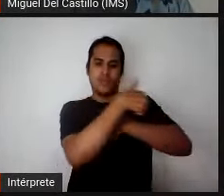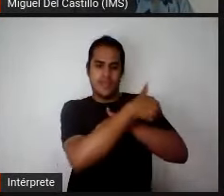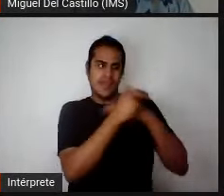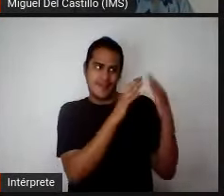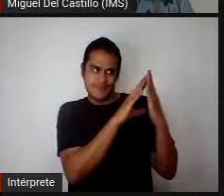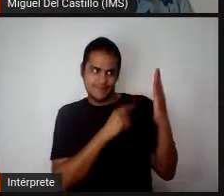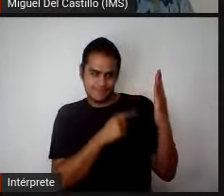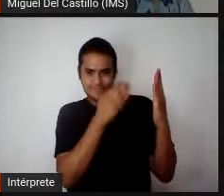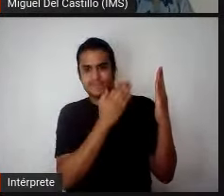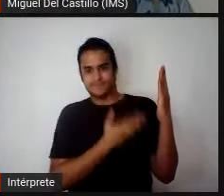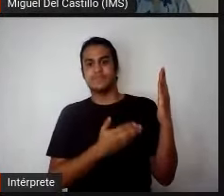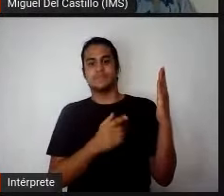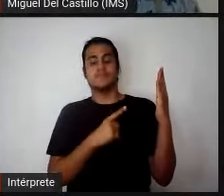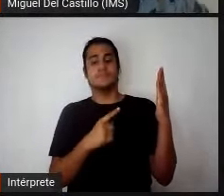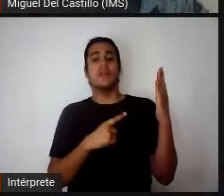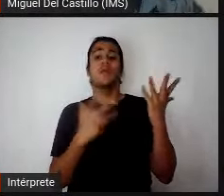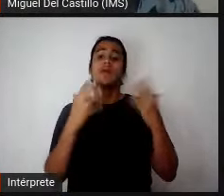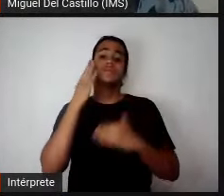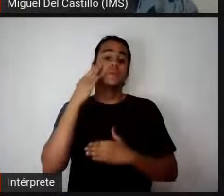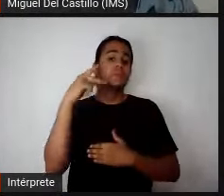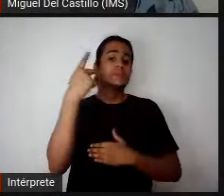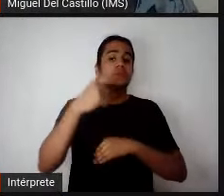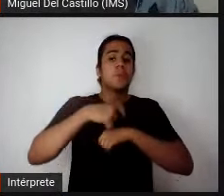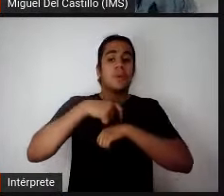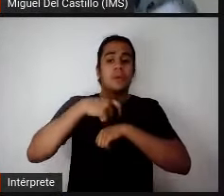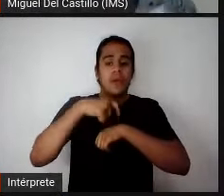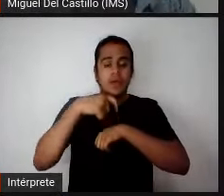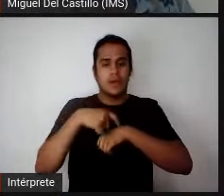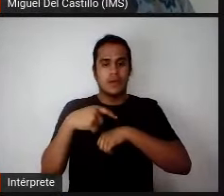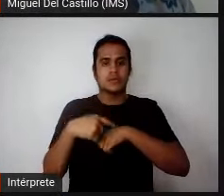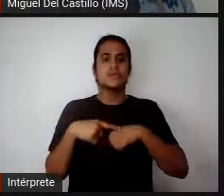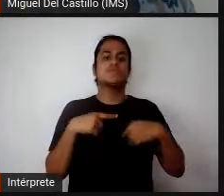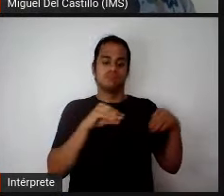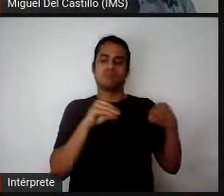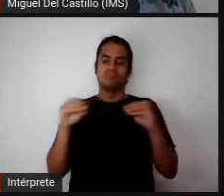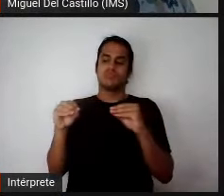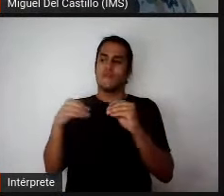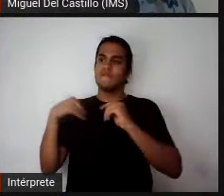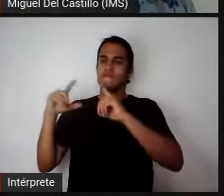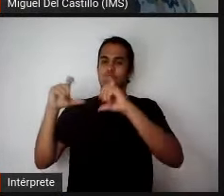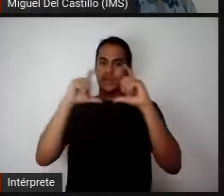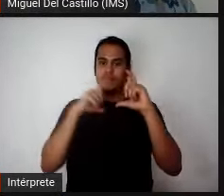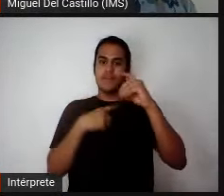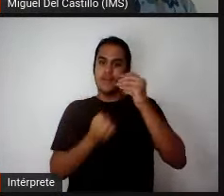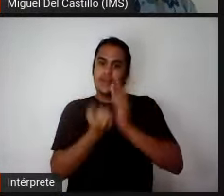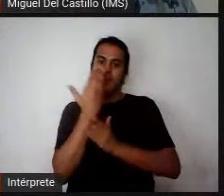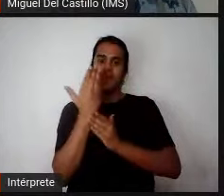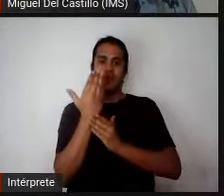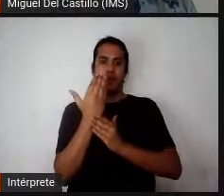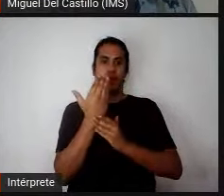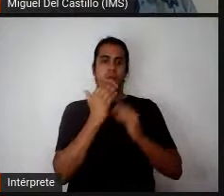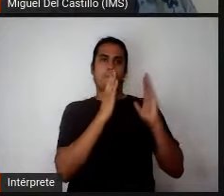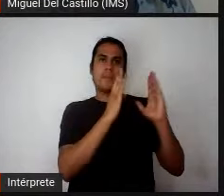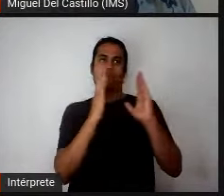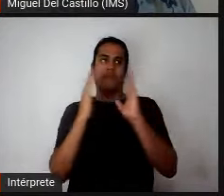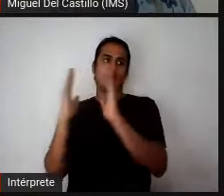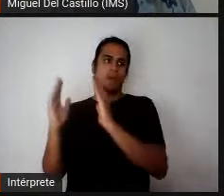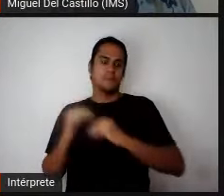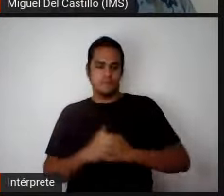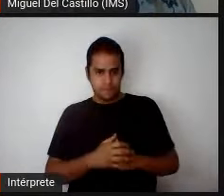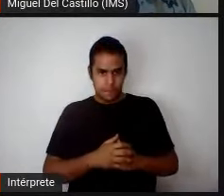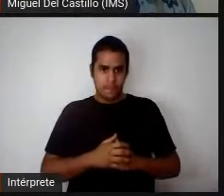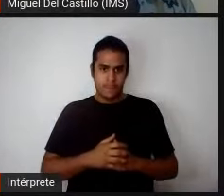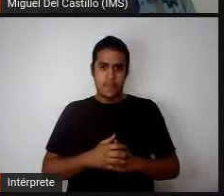né? Quer dizer, nesse momento que você vai para a fotografia, você estrutura essa série, né? Essa questão, o São